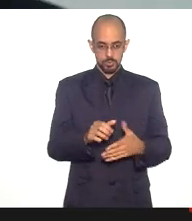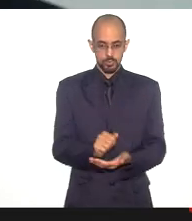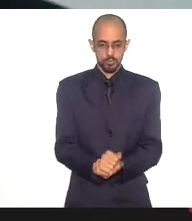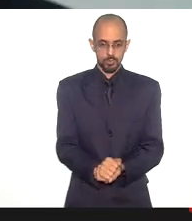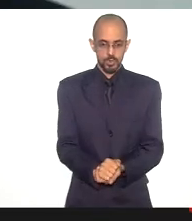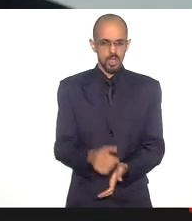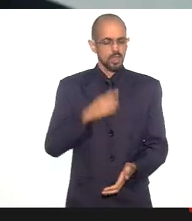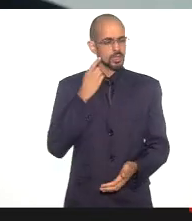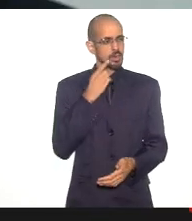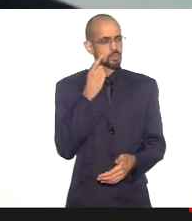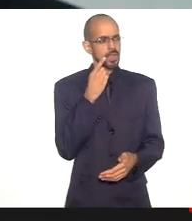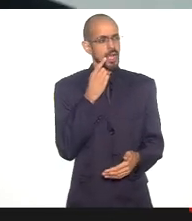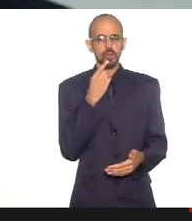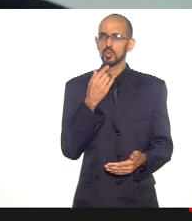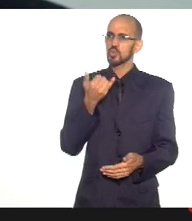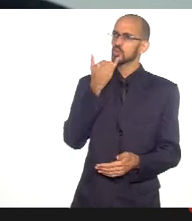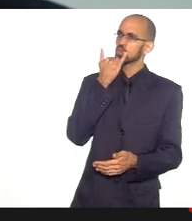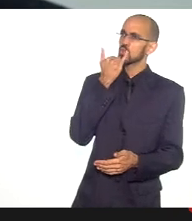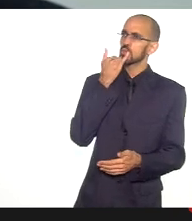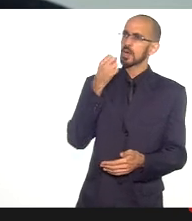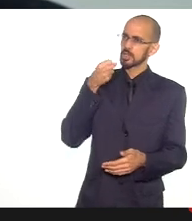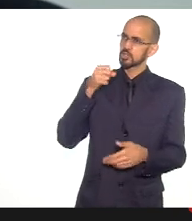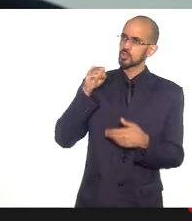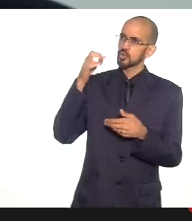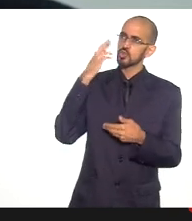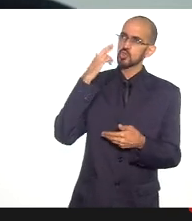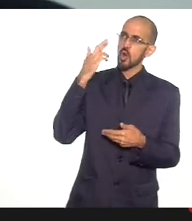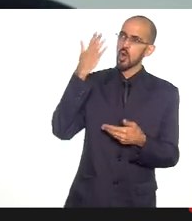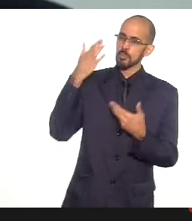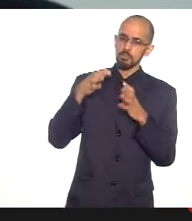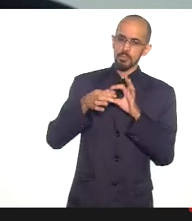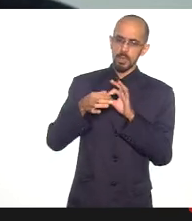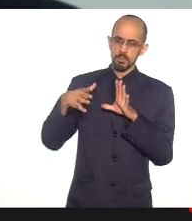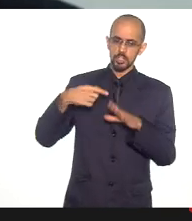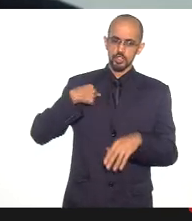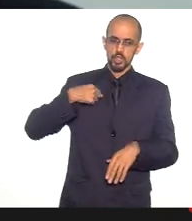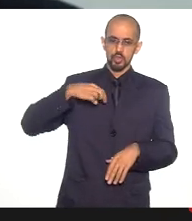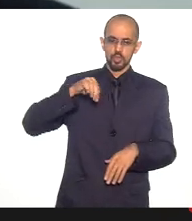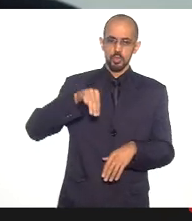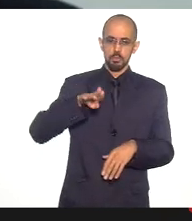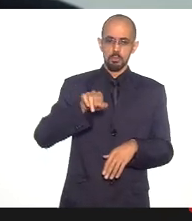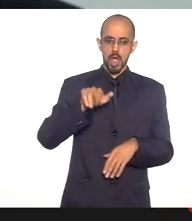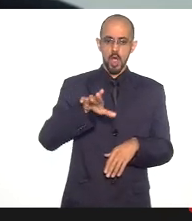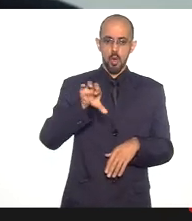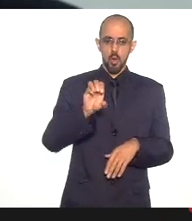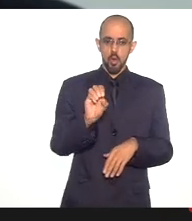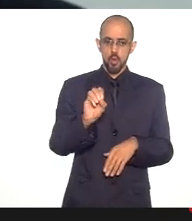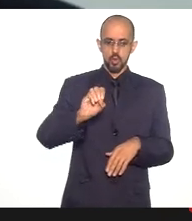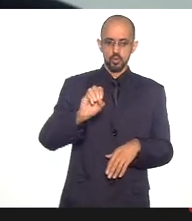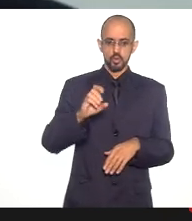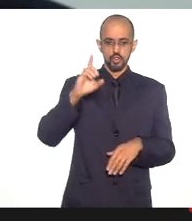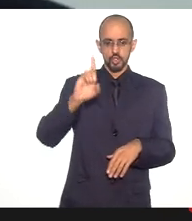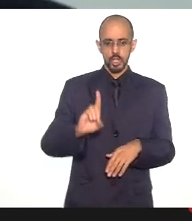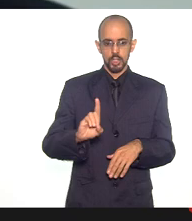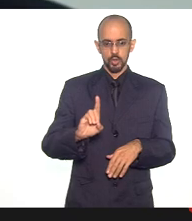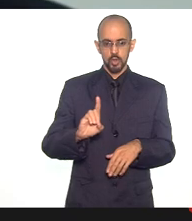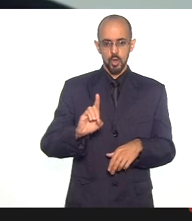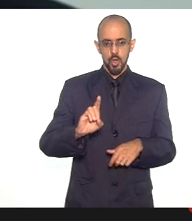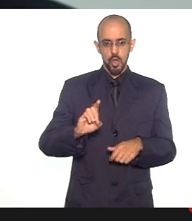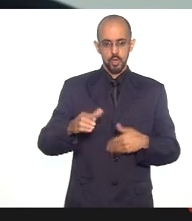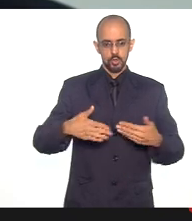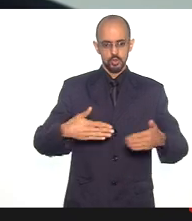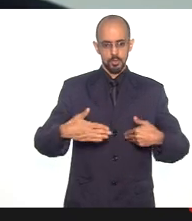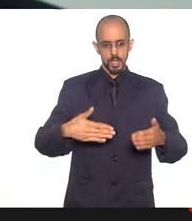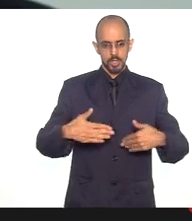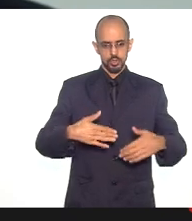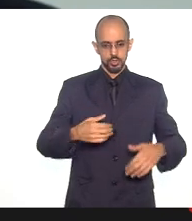Paulo, se o senhor me permite, aqui é Mauro Coutinho, diretor de operações da Petrogal Brasil. Bom dia a todos,